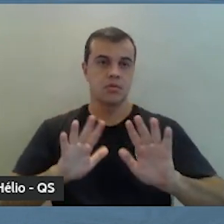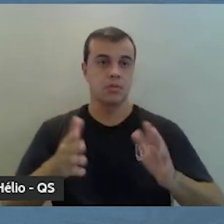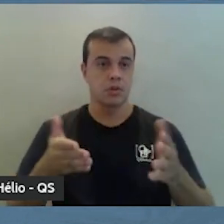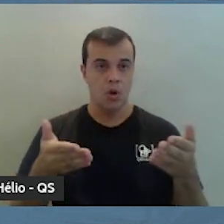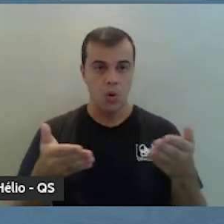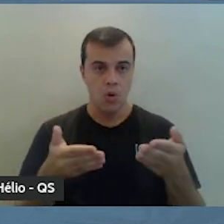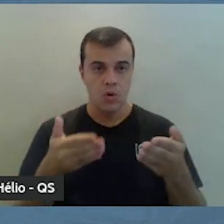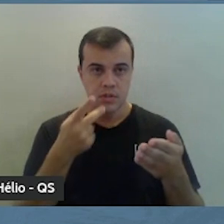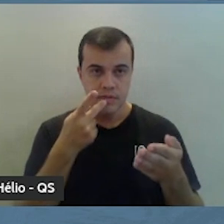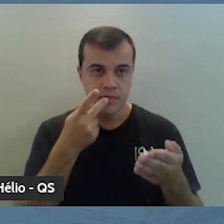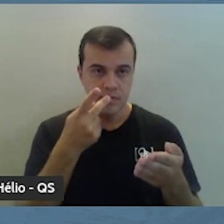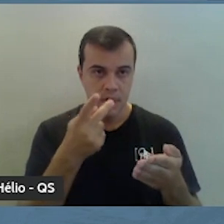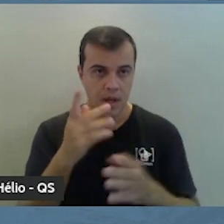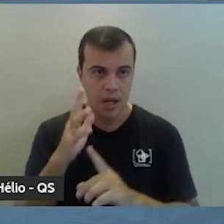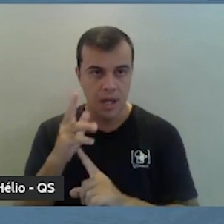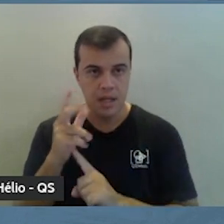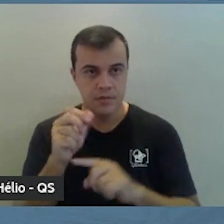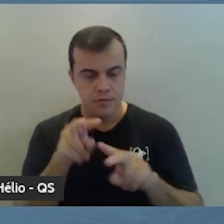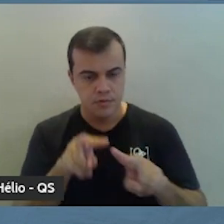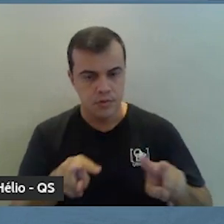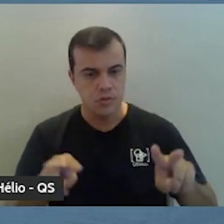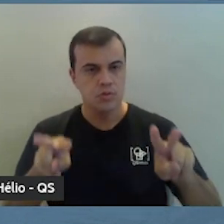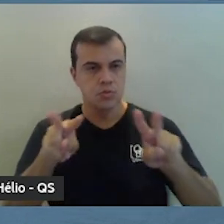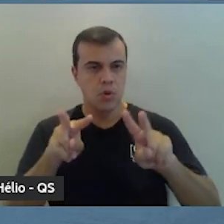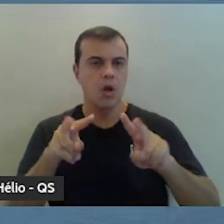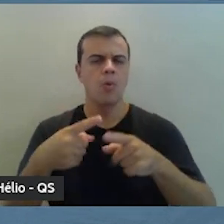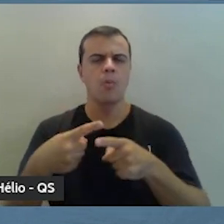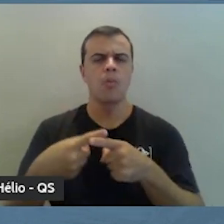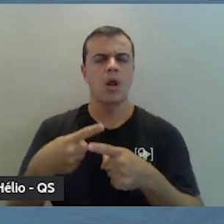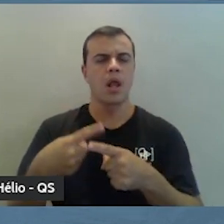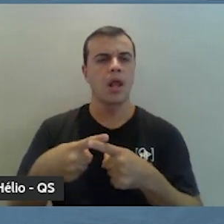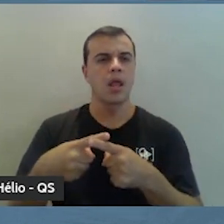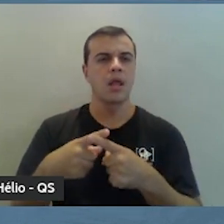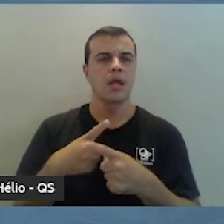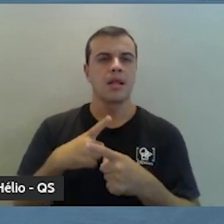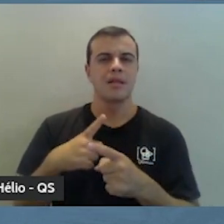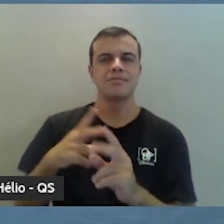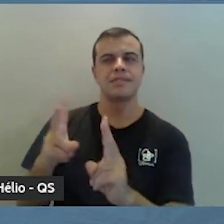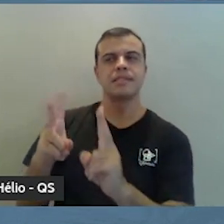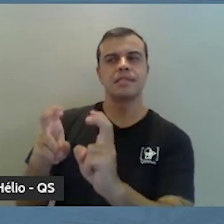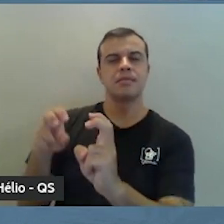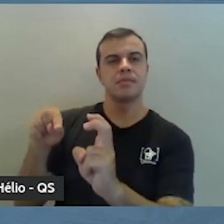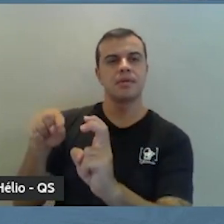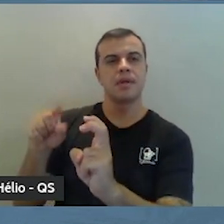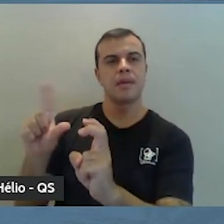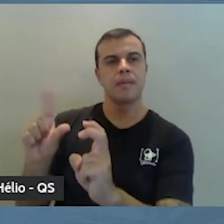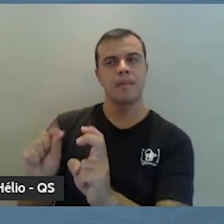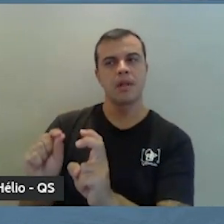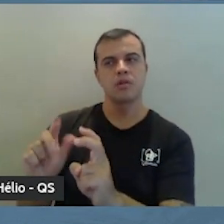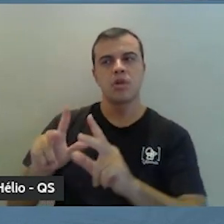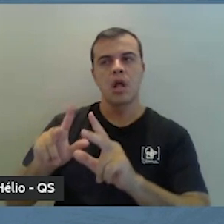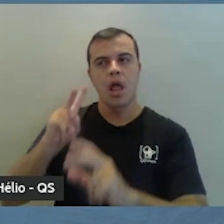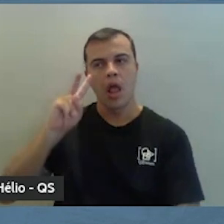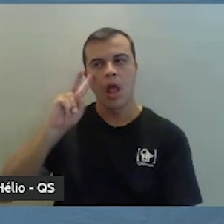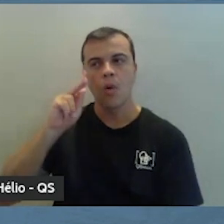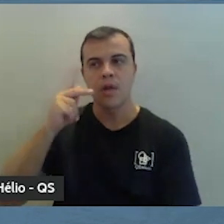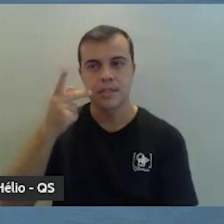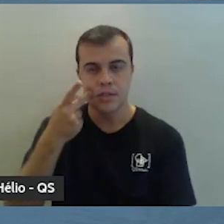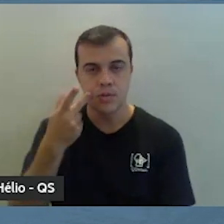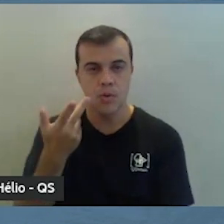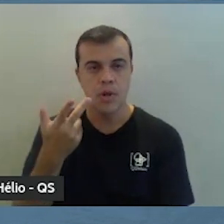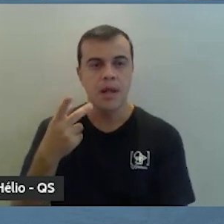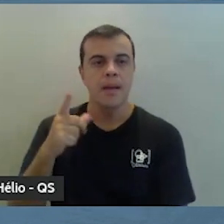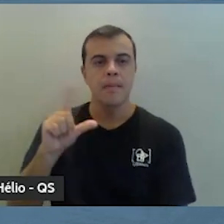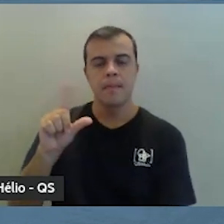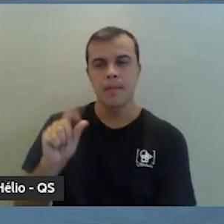vai tratar das artes visuais, porque talvez seja o campo em que isso é menos reconhecido. que tenha